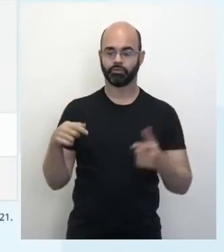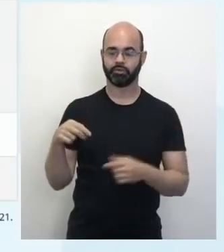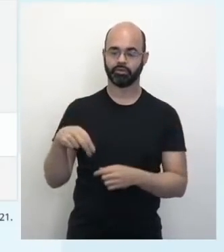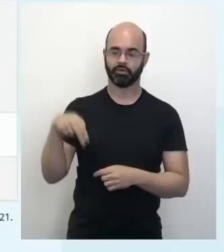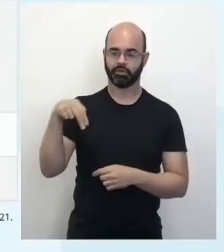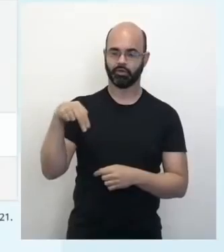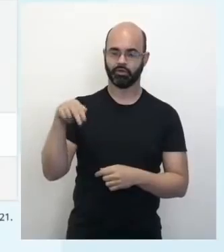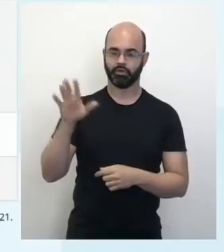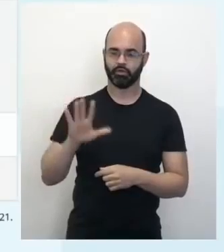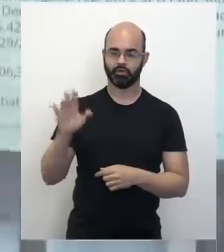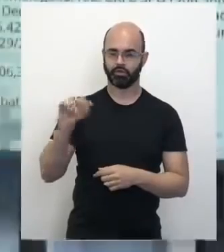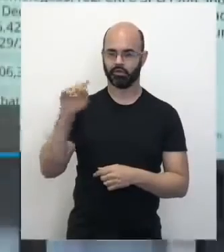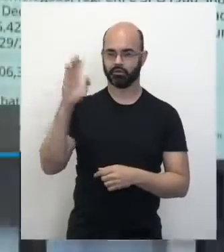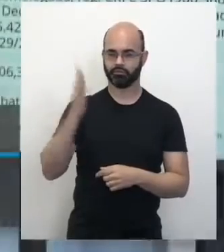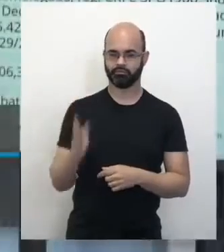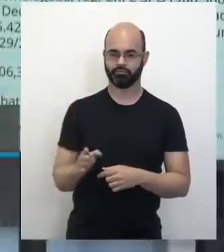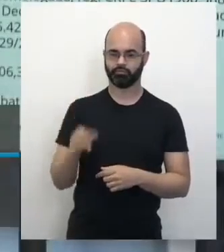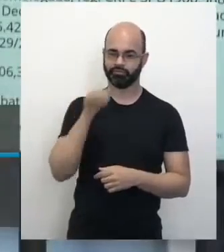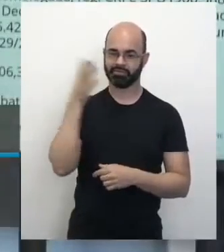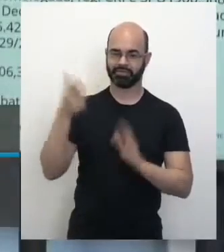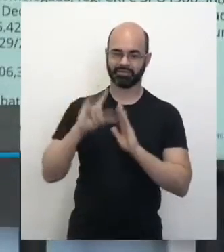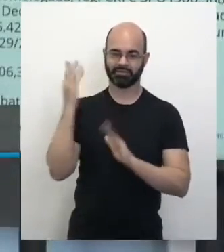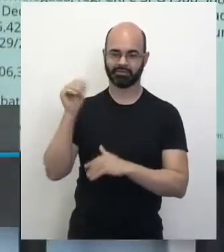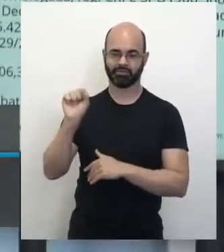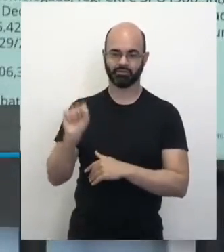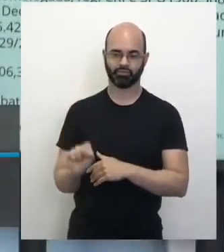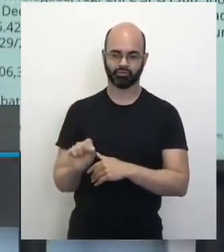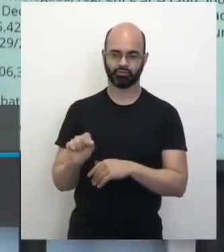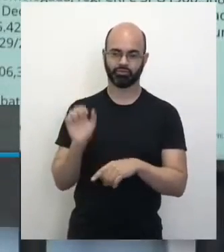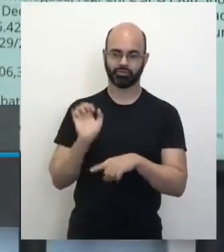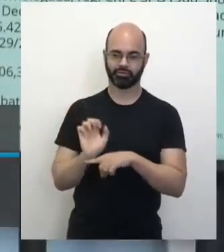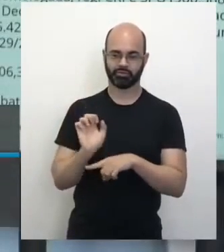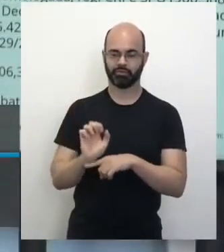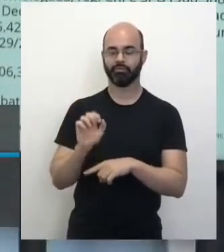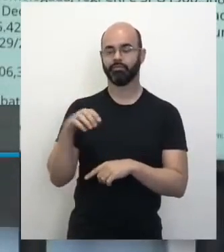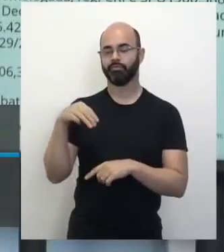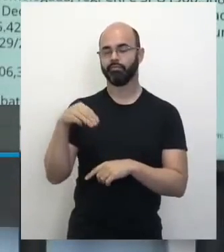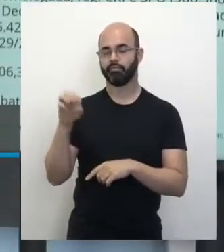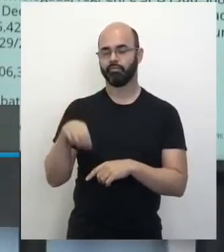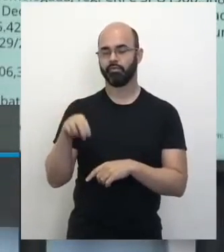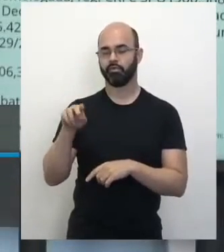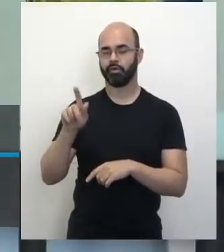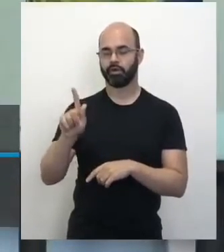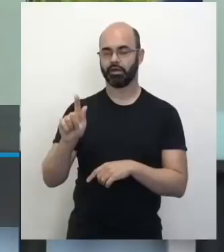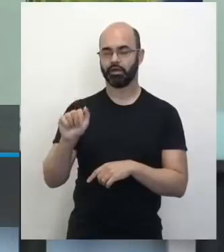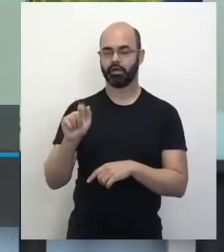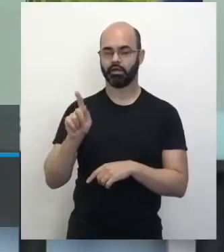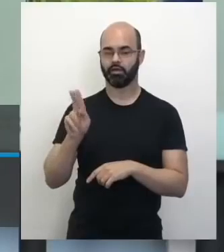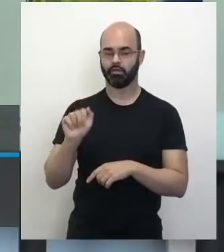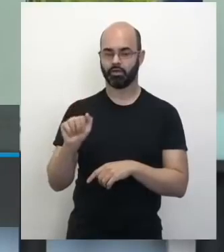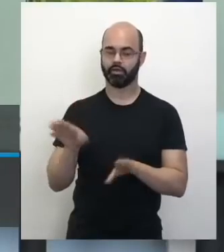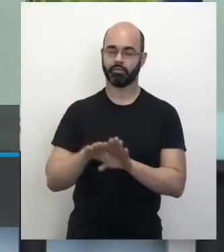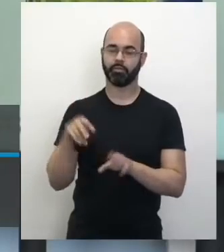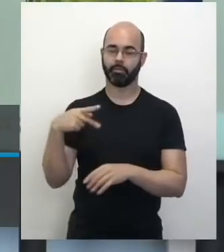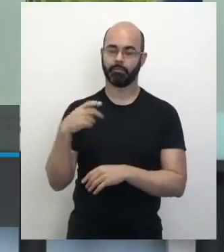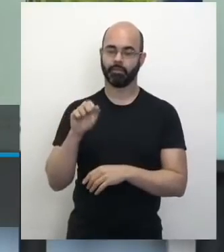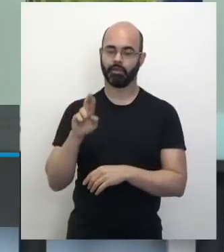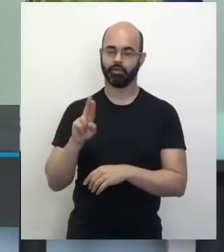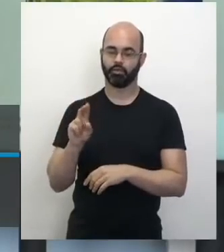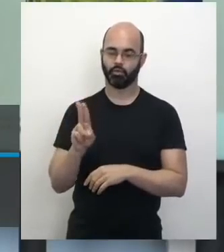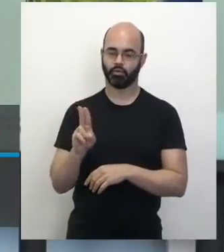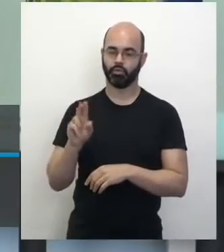que ficava lá no litoral sul do estado, né? Mongaguá e Peruíbe, e essa fica no litoral norte, no município aí